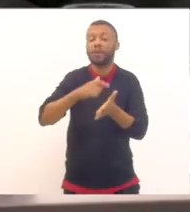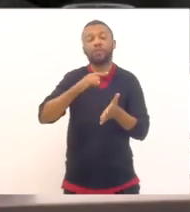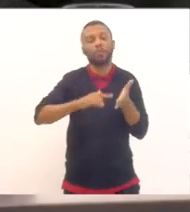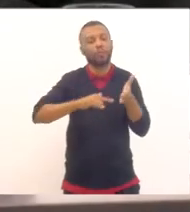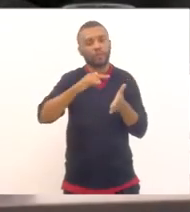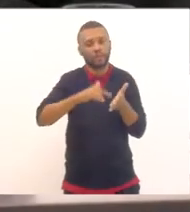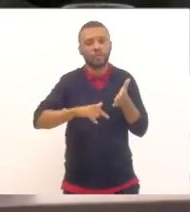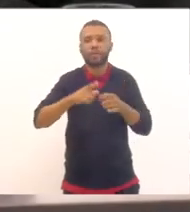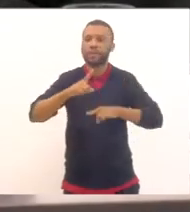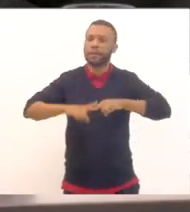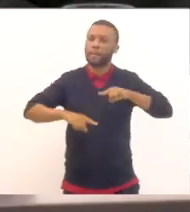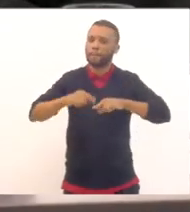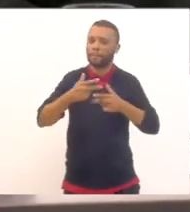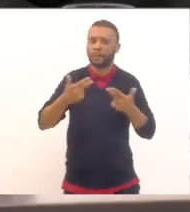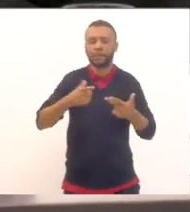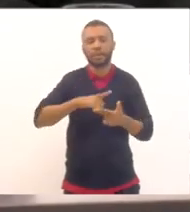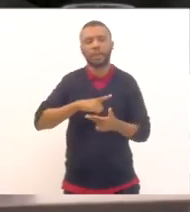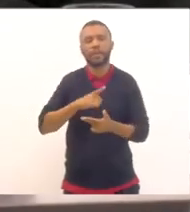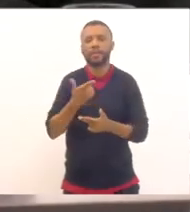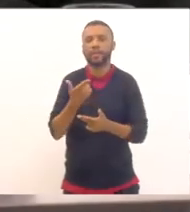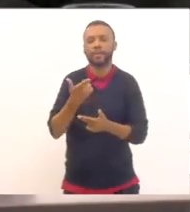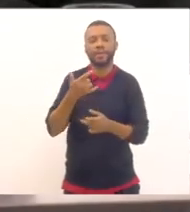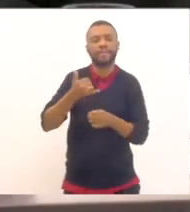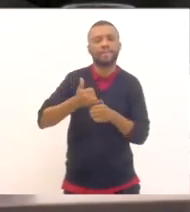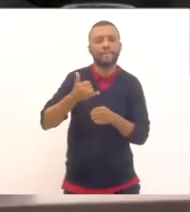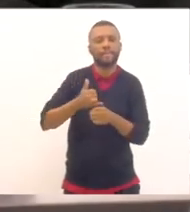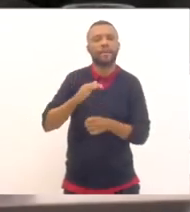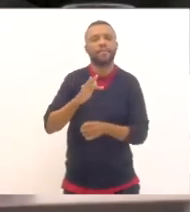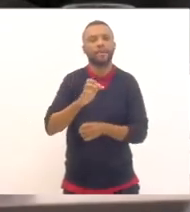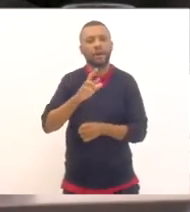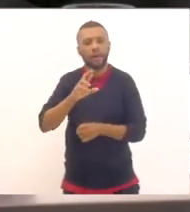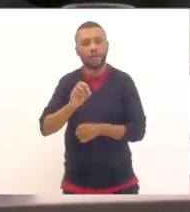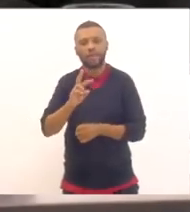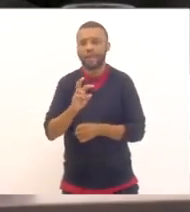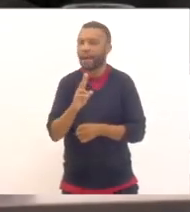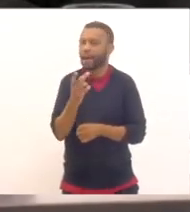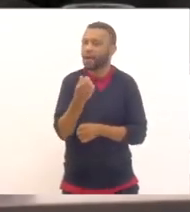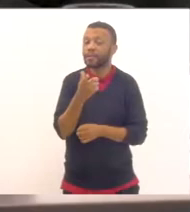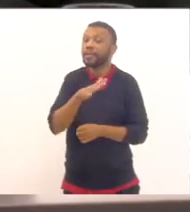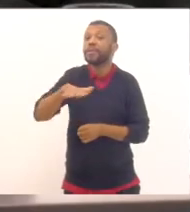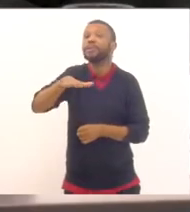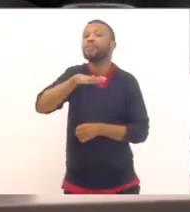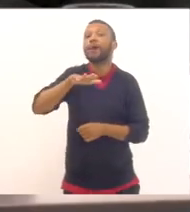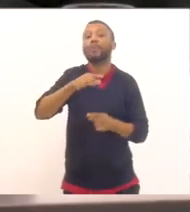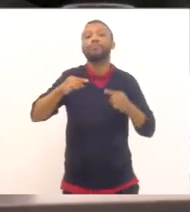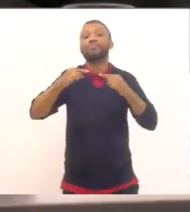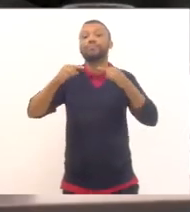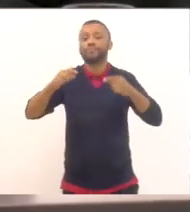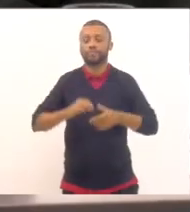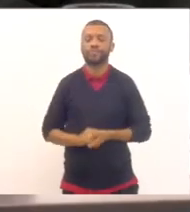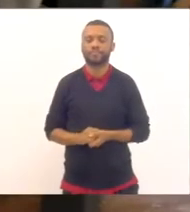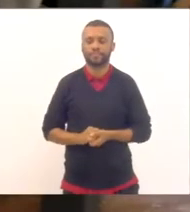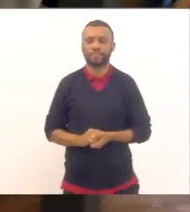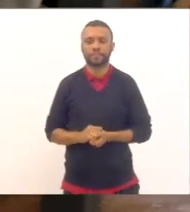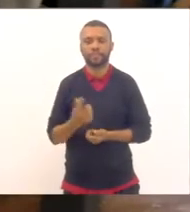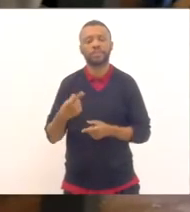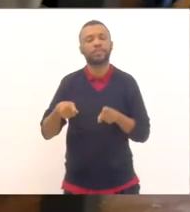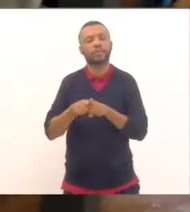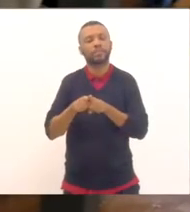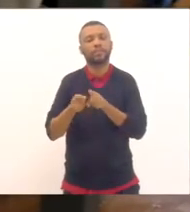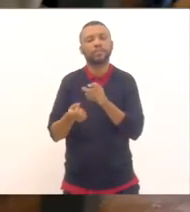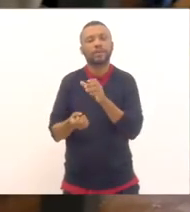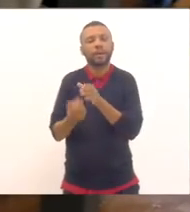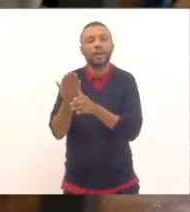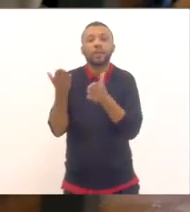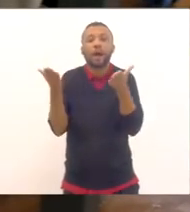nesse material que chega nesse ferro velho assistir esses espaço e deputada é a foi criado também